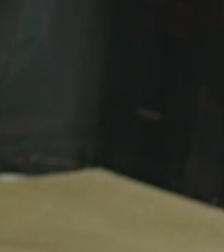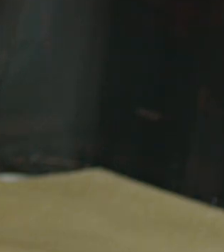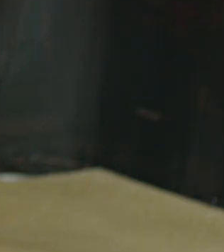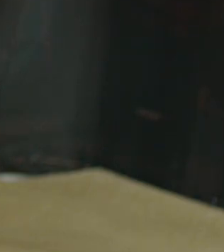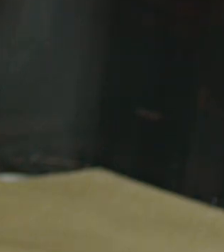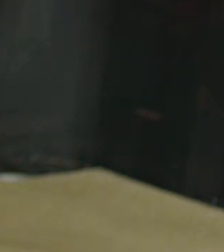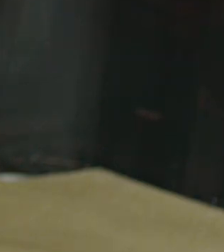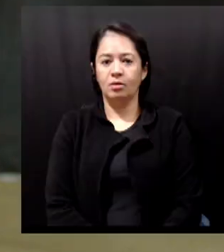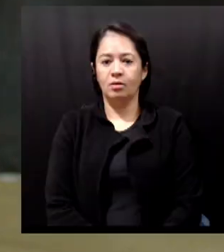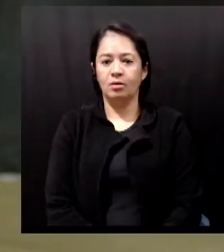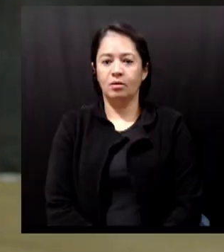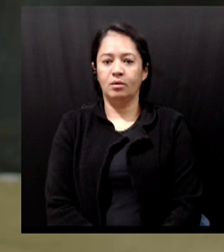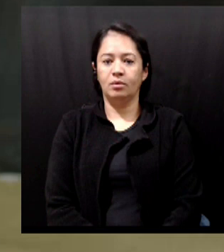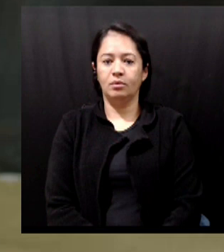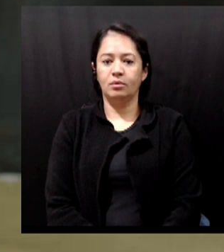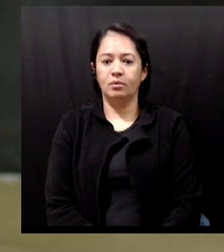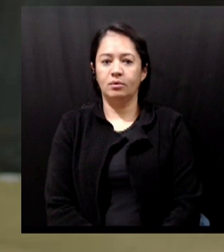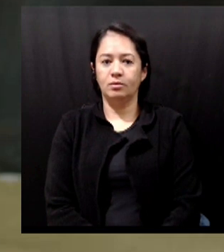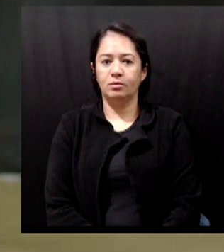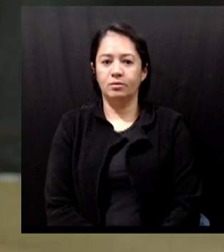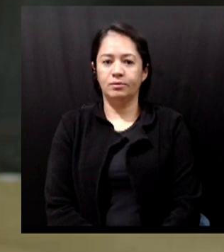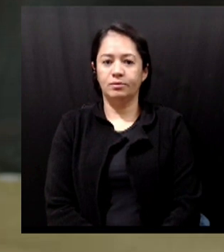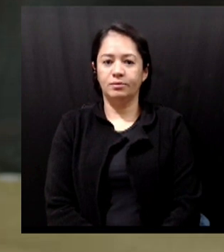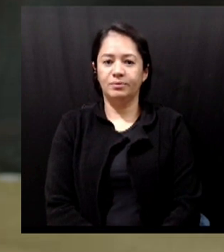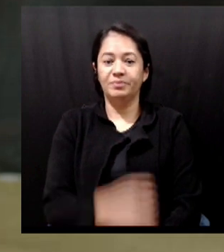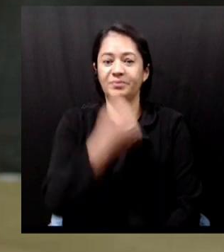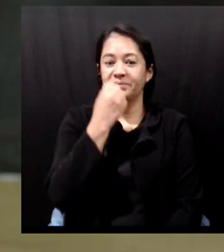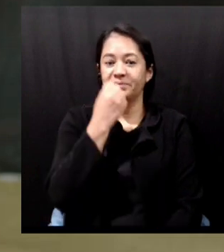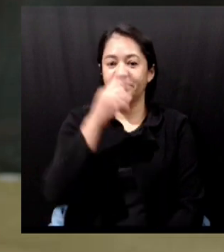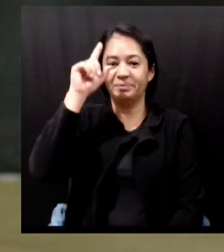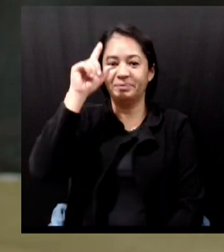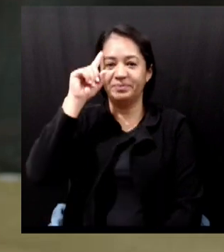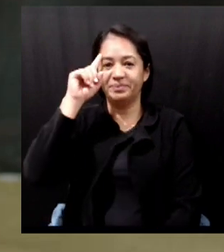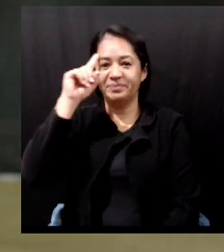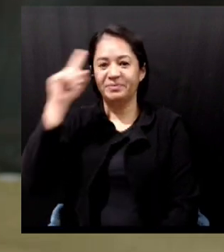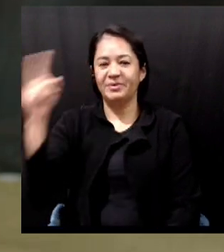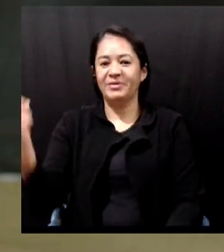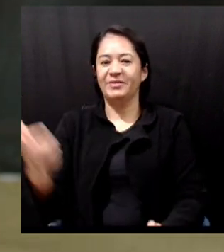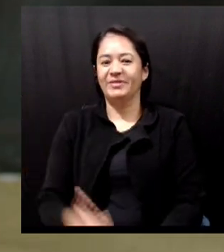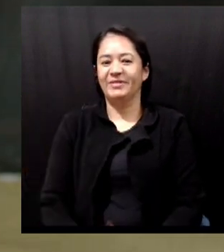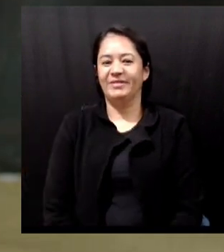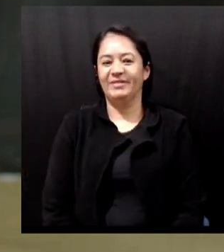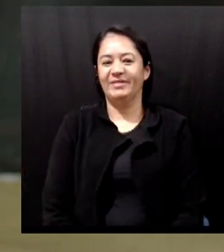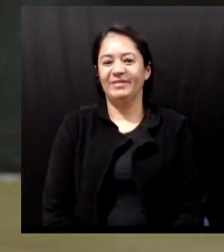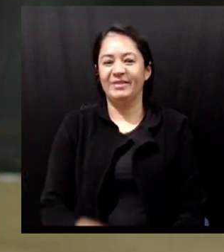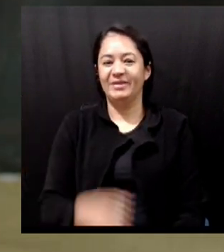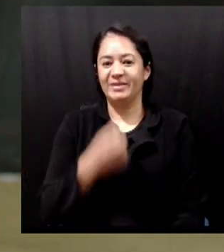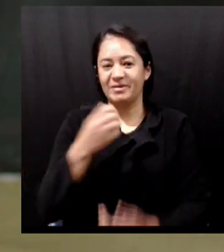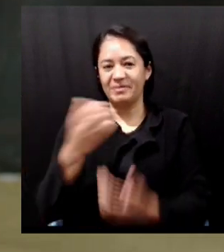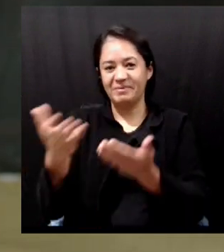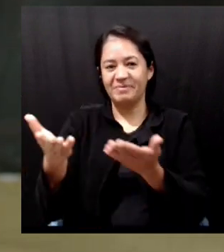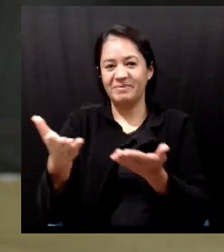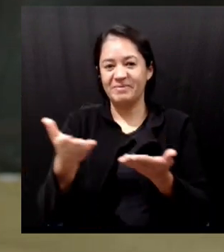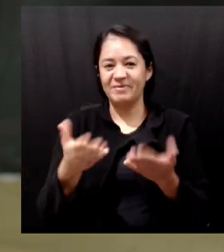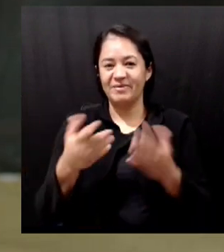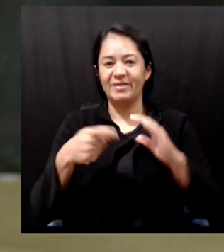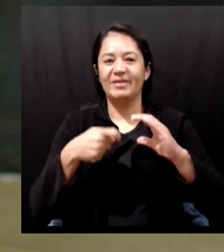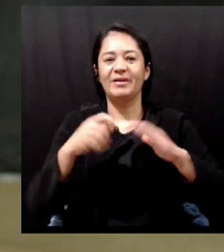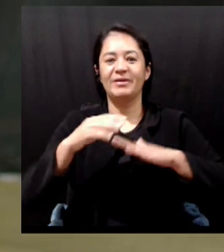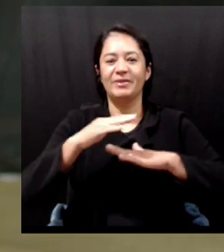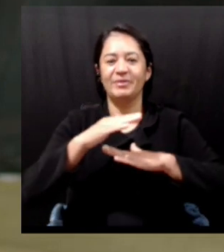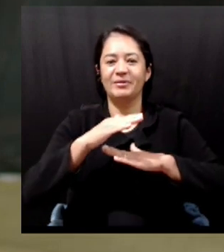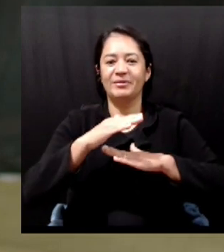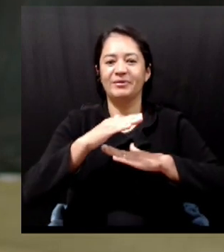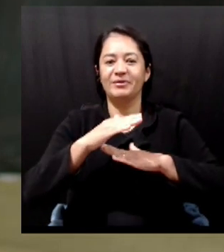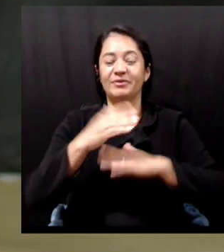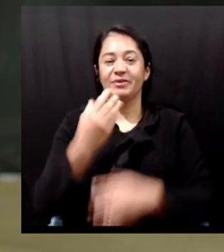Olá, muito bom dia! Sextamos! Seja bem-vindo ao Estúdio Câmara, ao vivo aqui pela